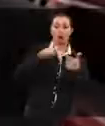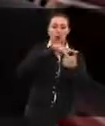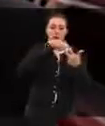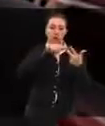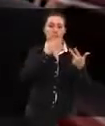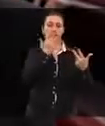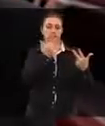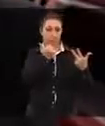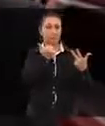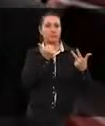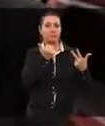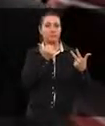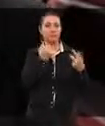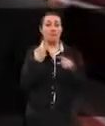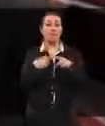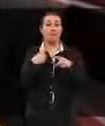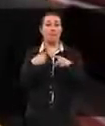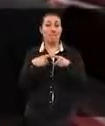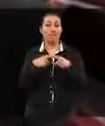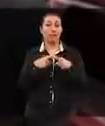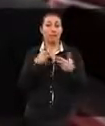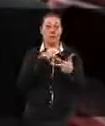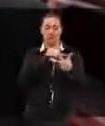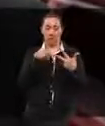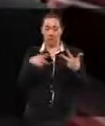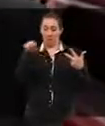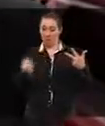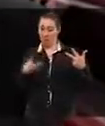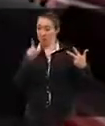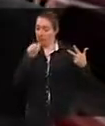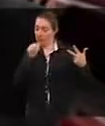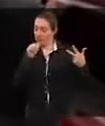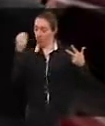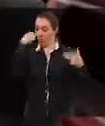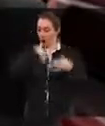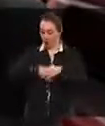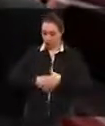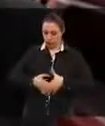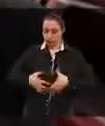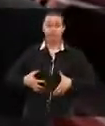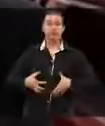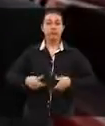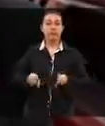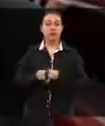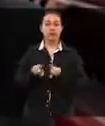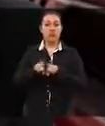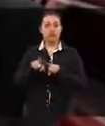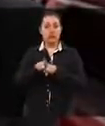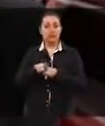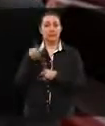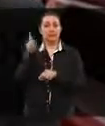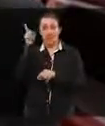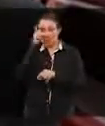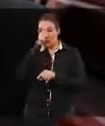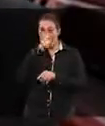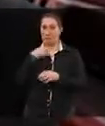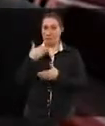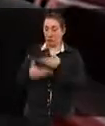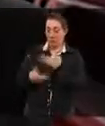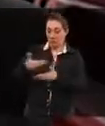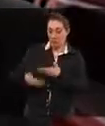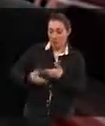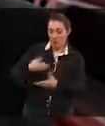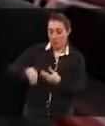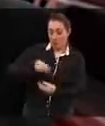refeições principais, né? Porque você vai estar dilatando o seu estômago, diluindo as enzimas digestivas, dificultando